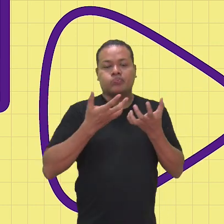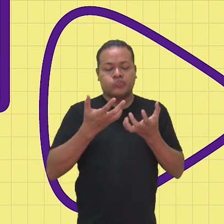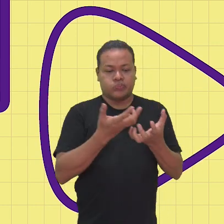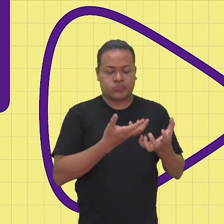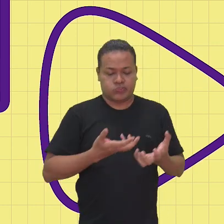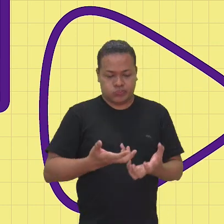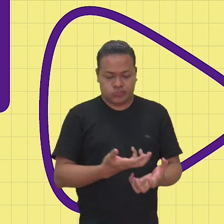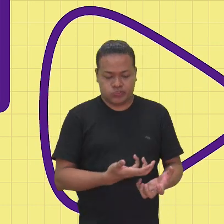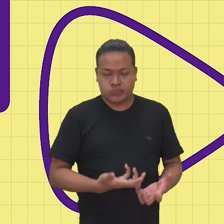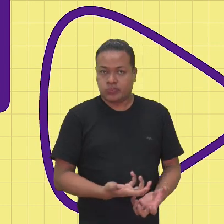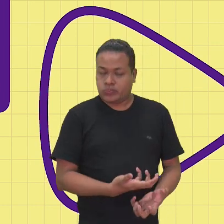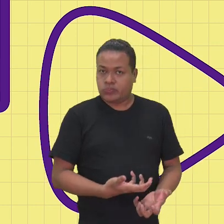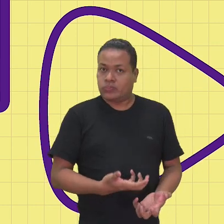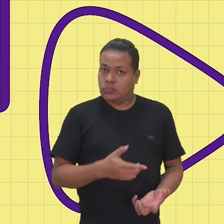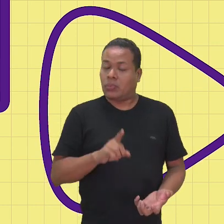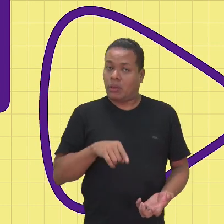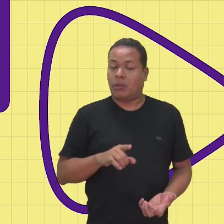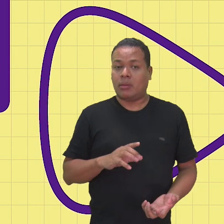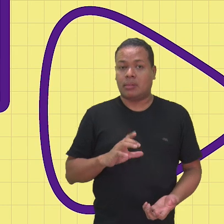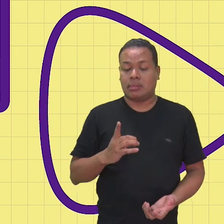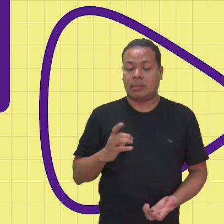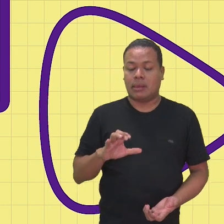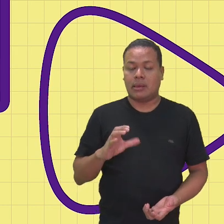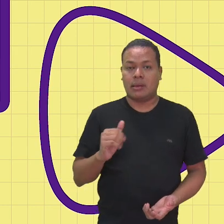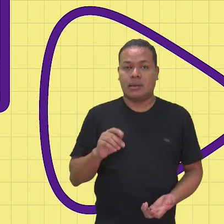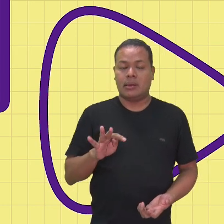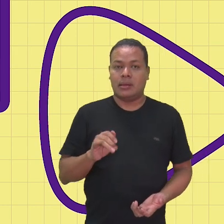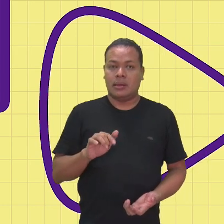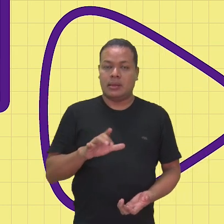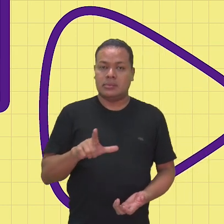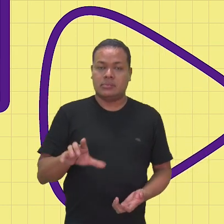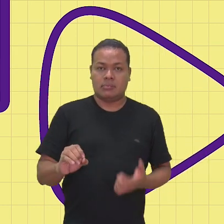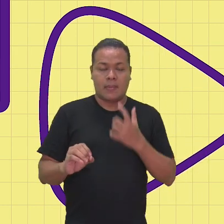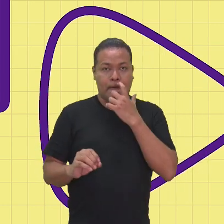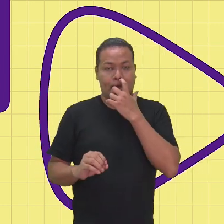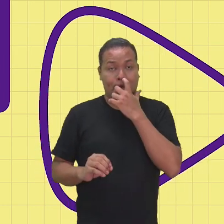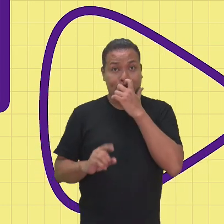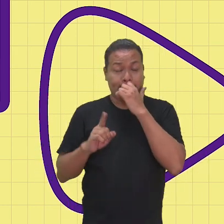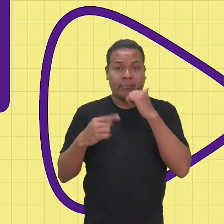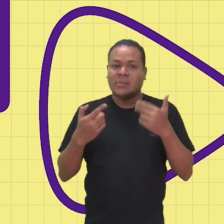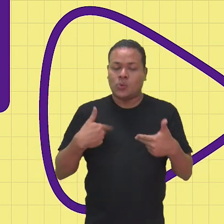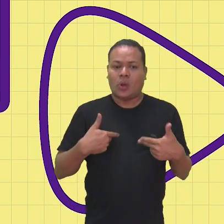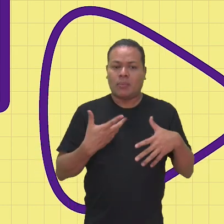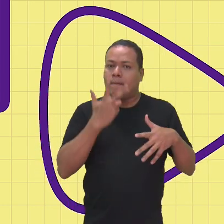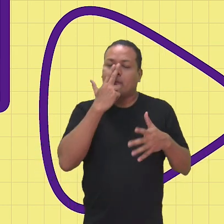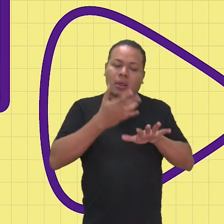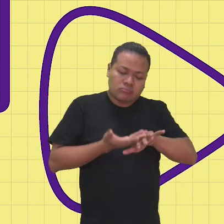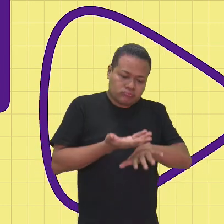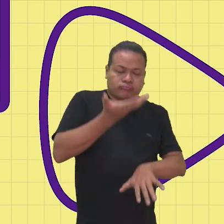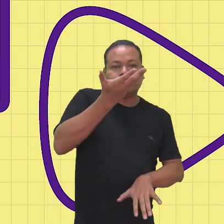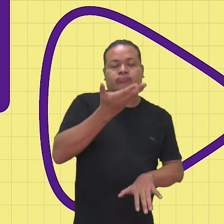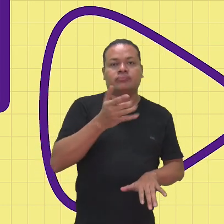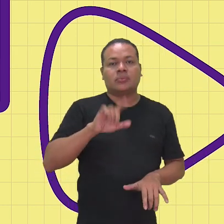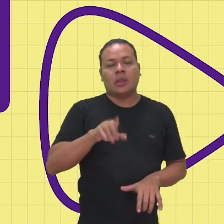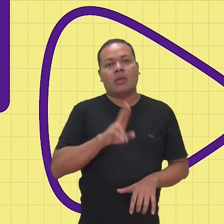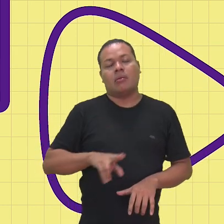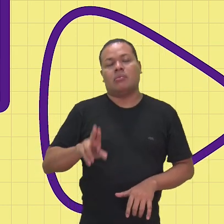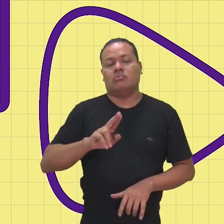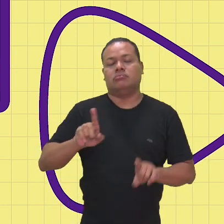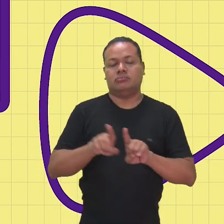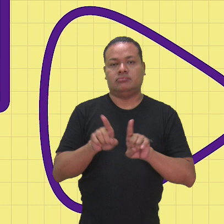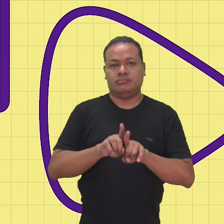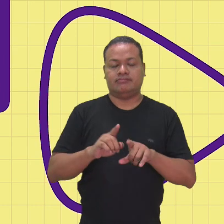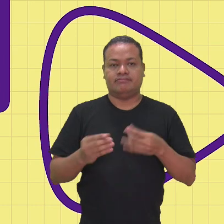partículas para baixo, a gente chama de decantação. Tu já sabe disso, isso é um método de separação e aí ele é utilizado aí também na estação